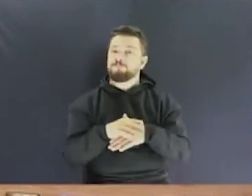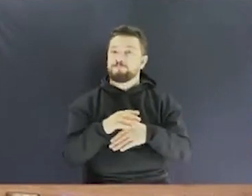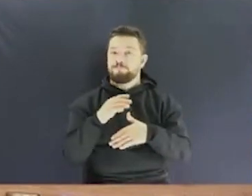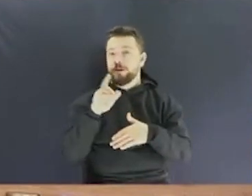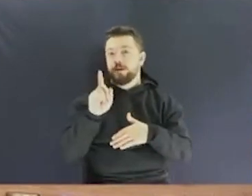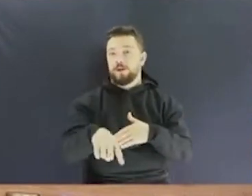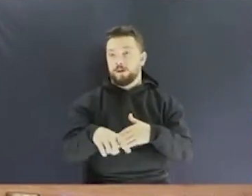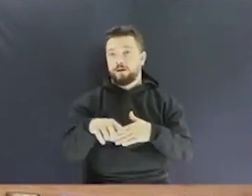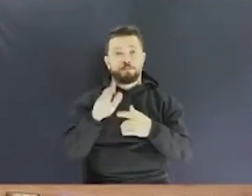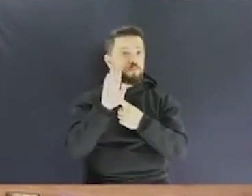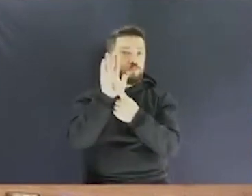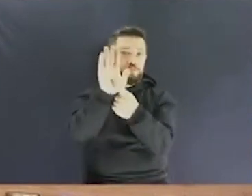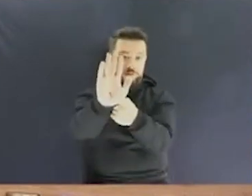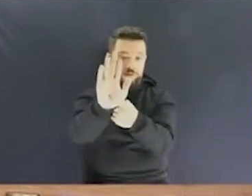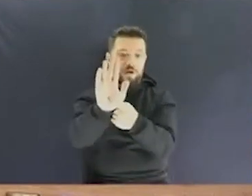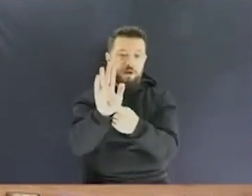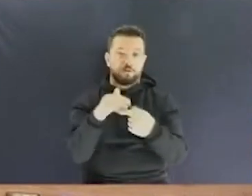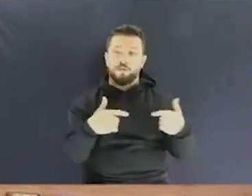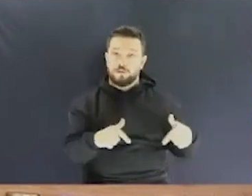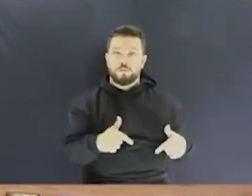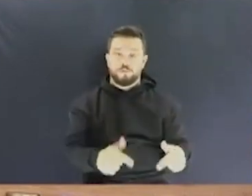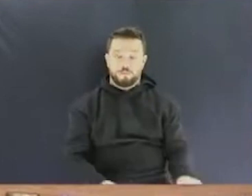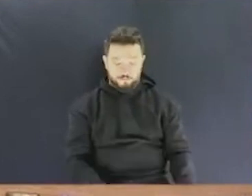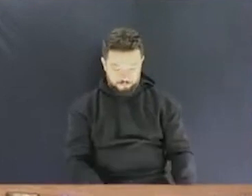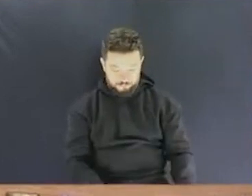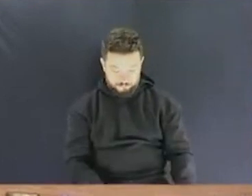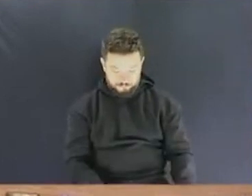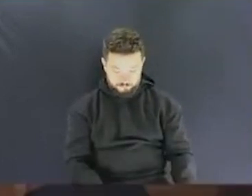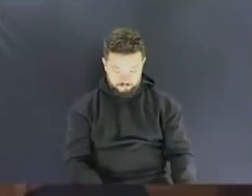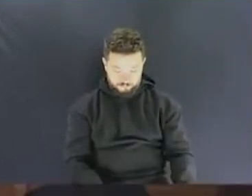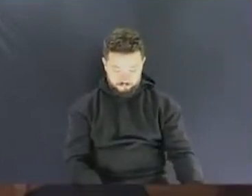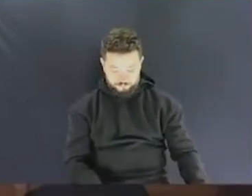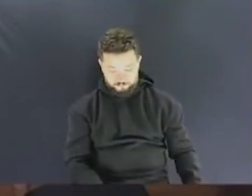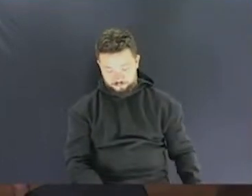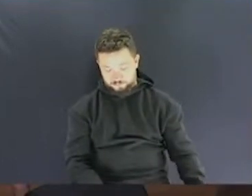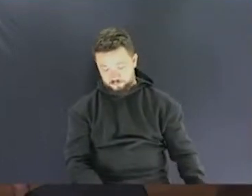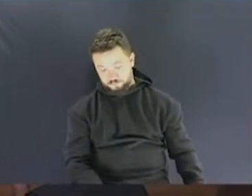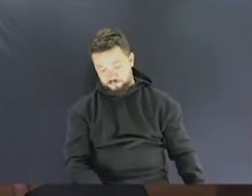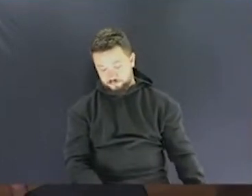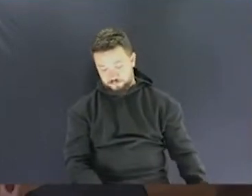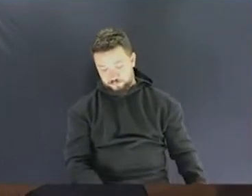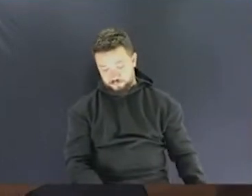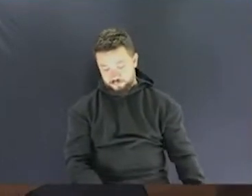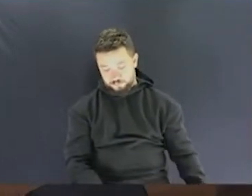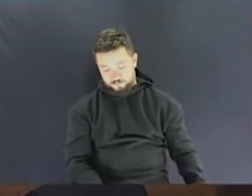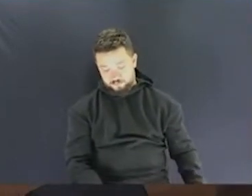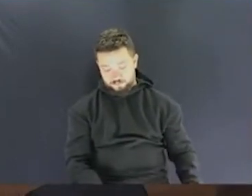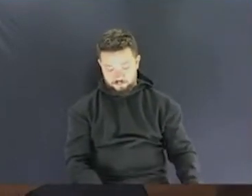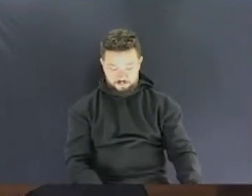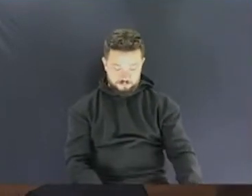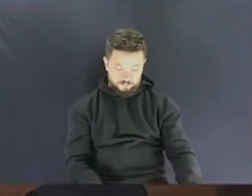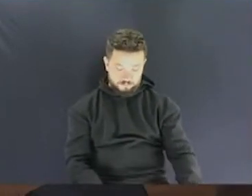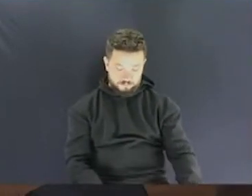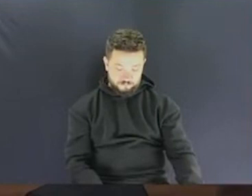tudo aquilo entra no nosso planejamento orçamentário. Não 5,6, não. Não, daí...